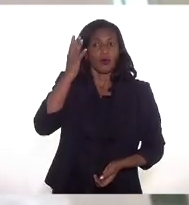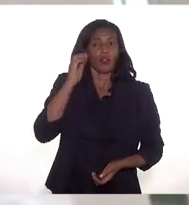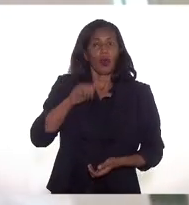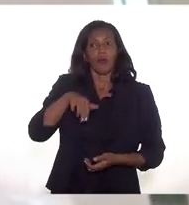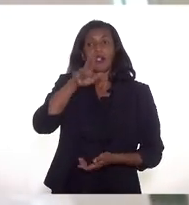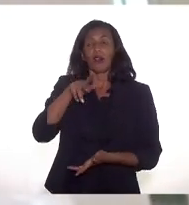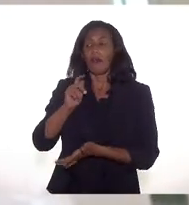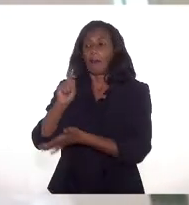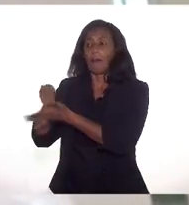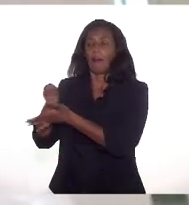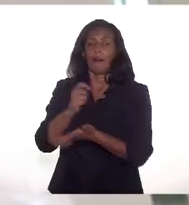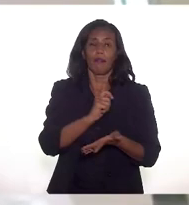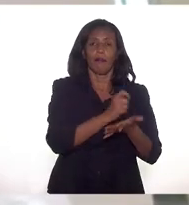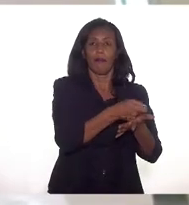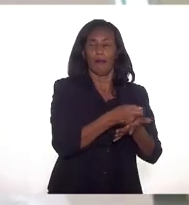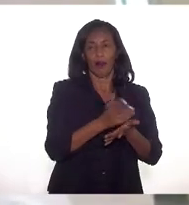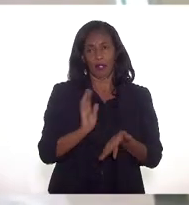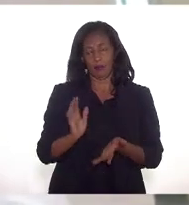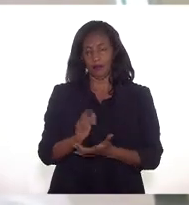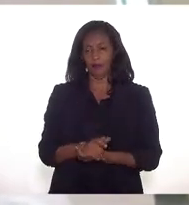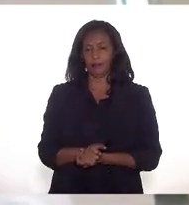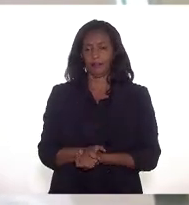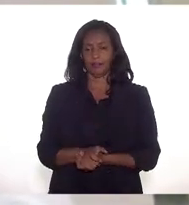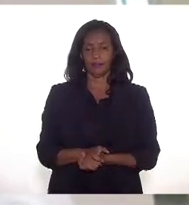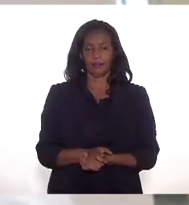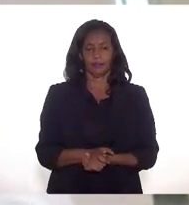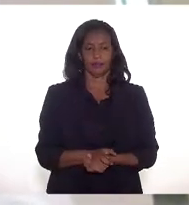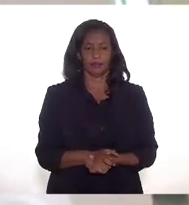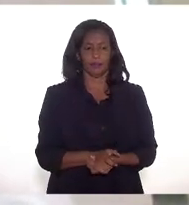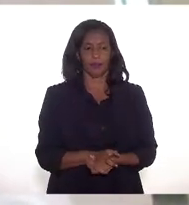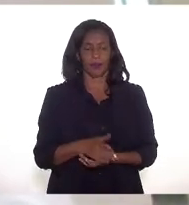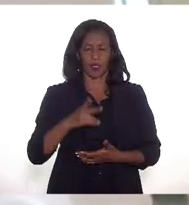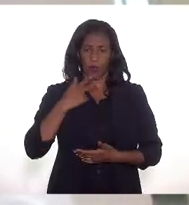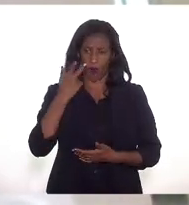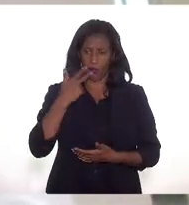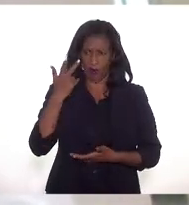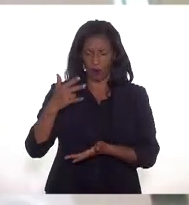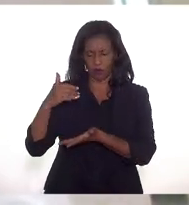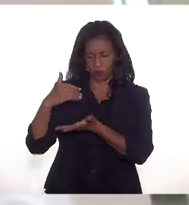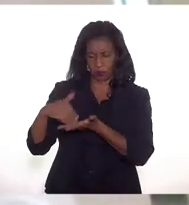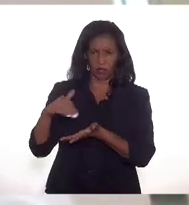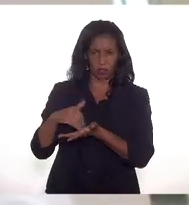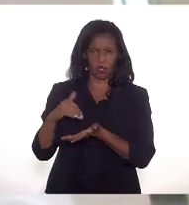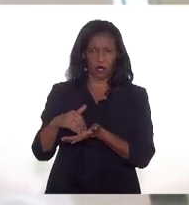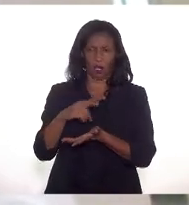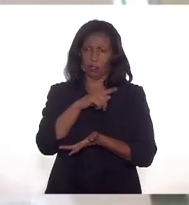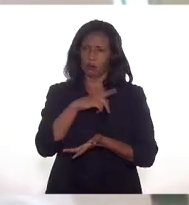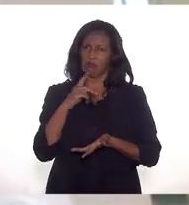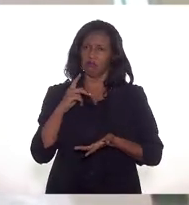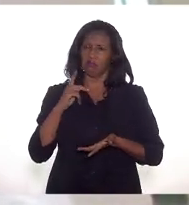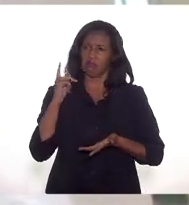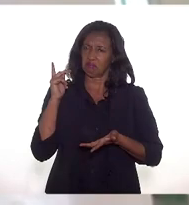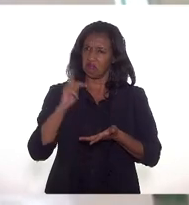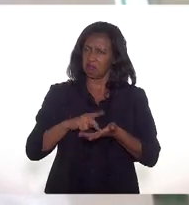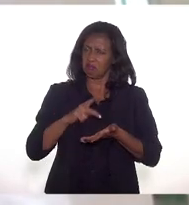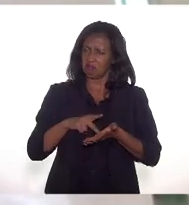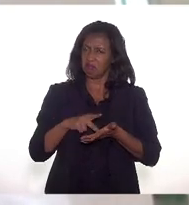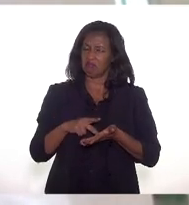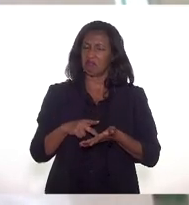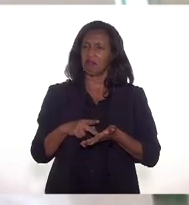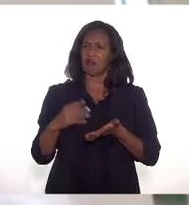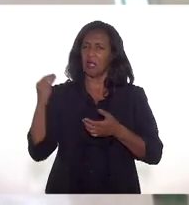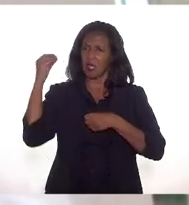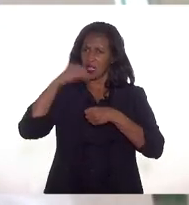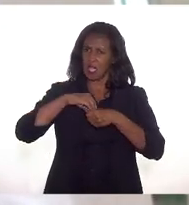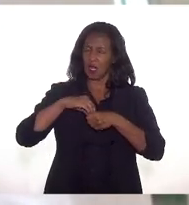dessas duas possíveis despesas. Então, assim, a fala do secretário está absolutamente amparada na legislação